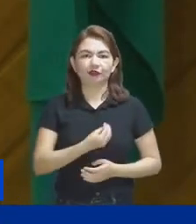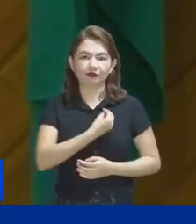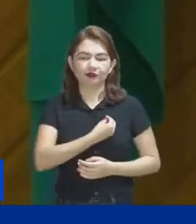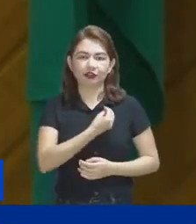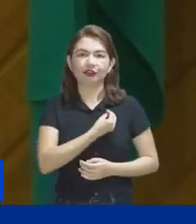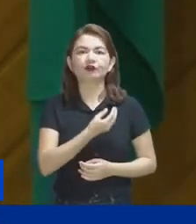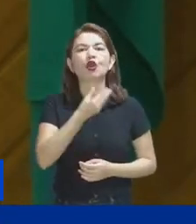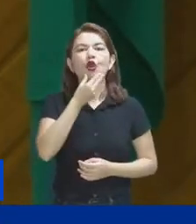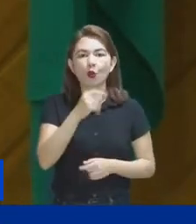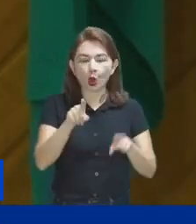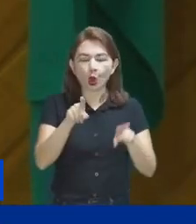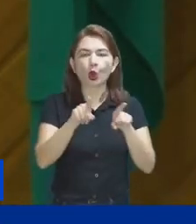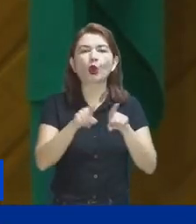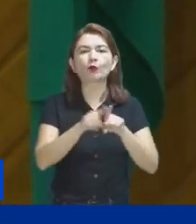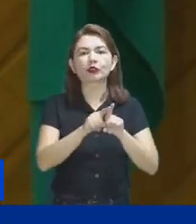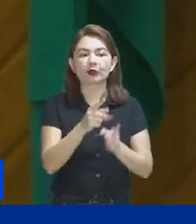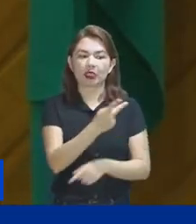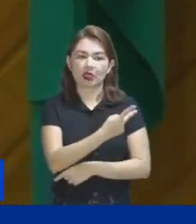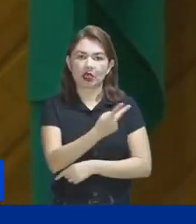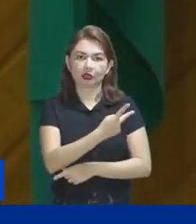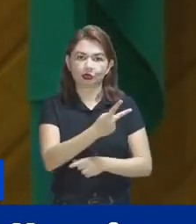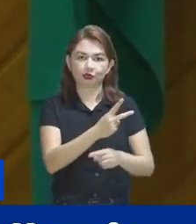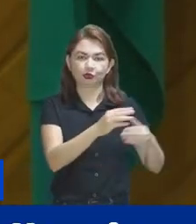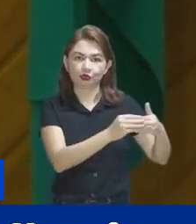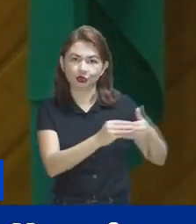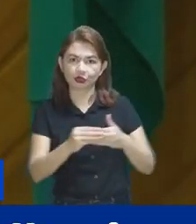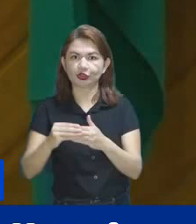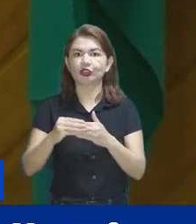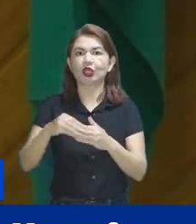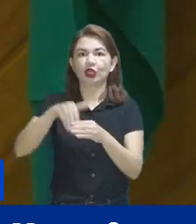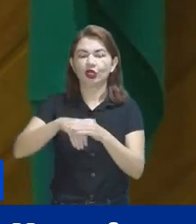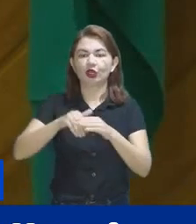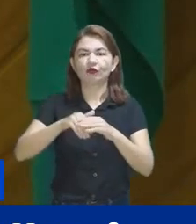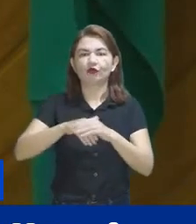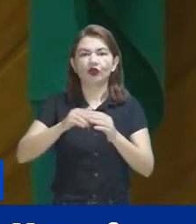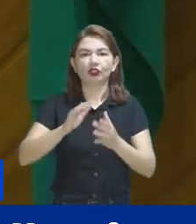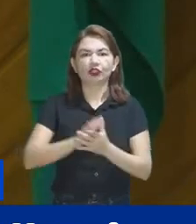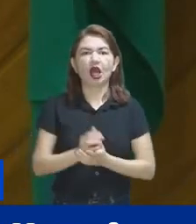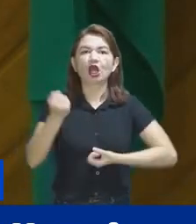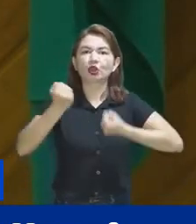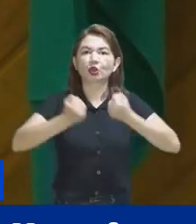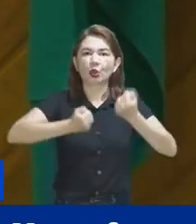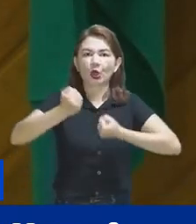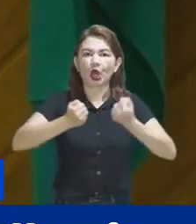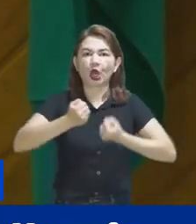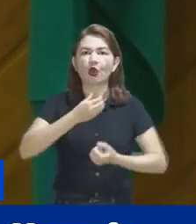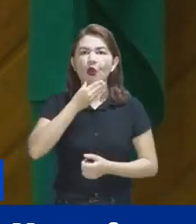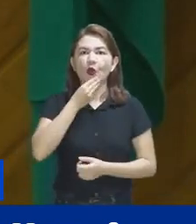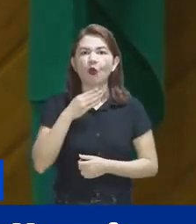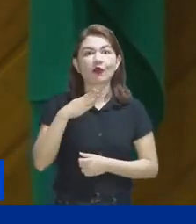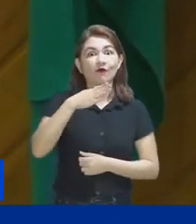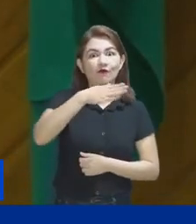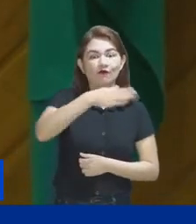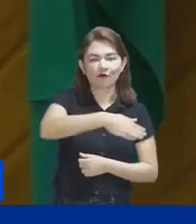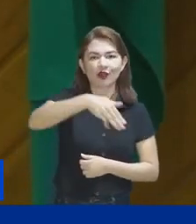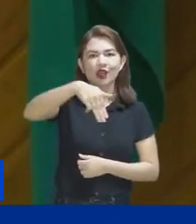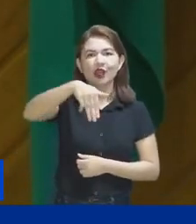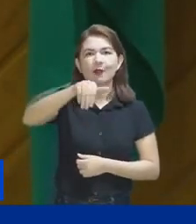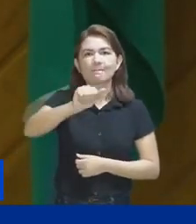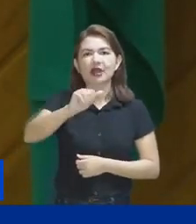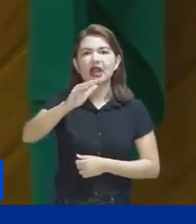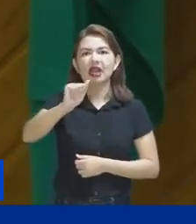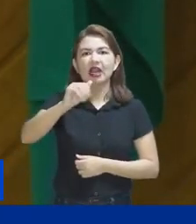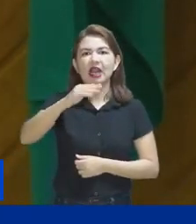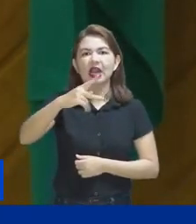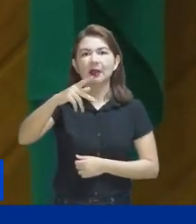homem também levaria a Keila para votar, que após sair de casa num carro, o homem passou no Macapaba para pegar a mãe de